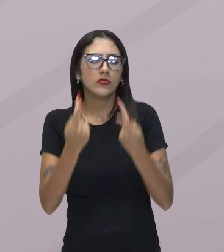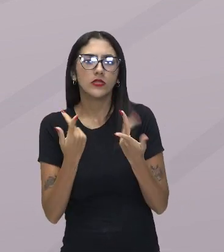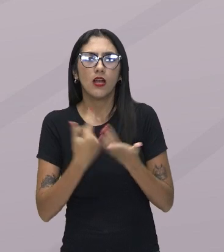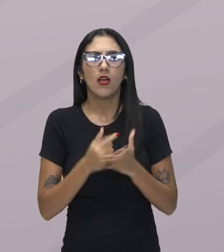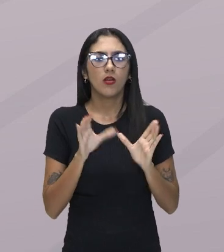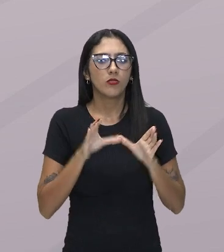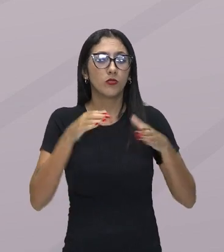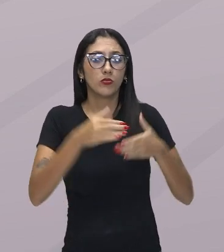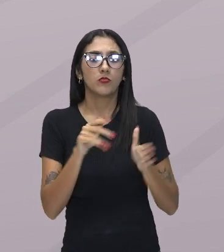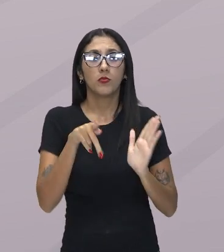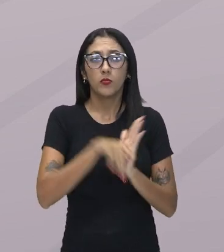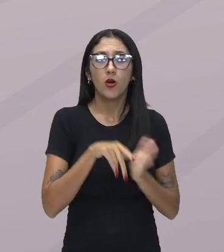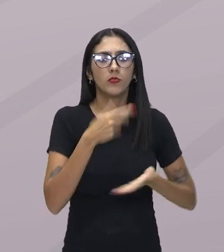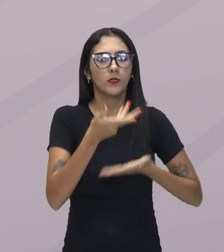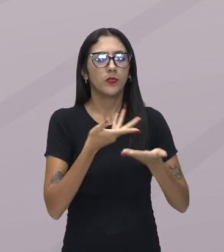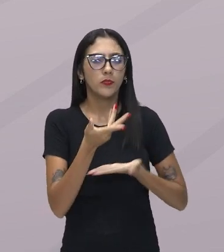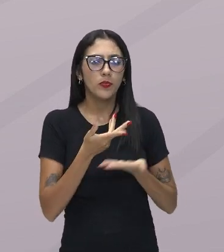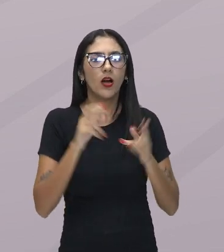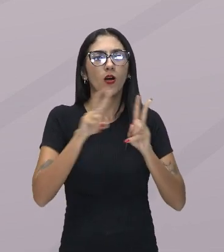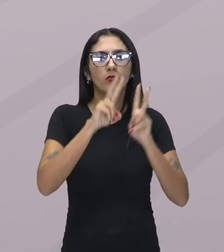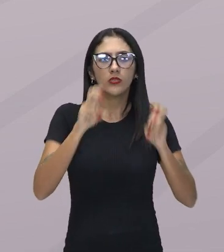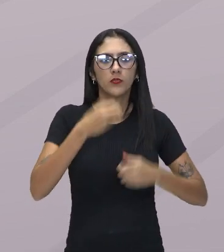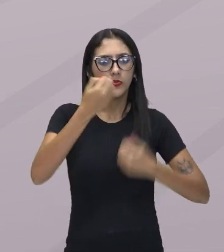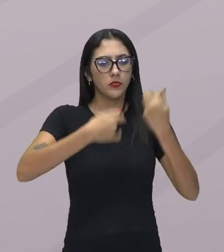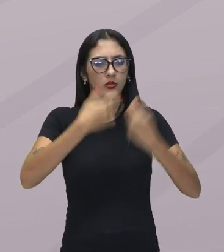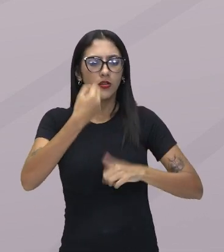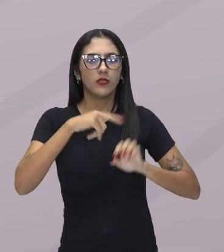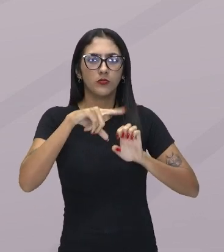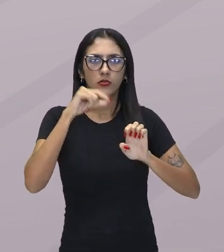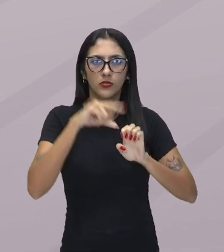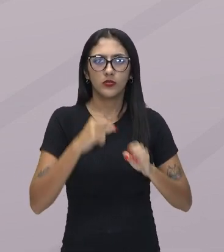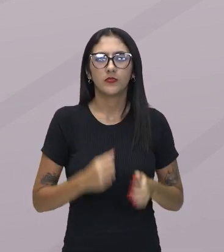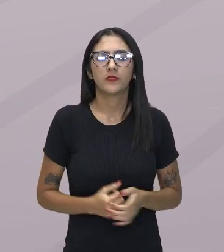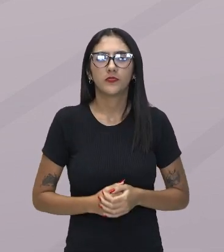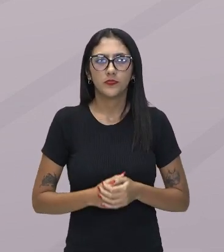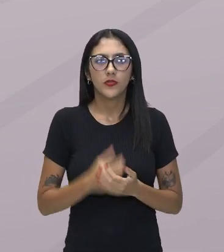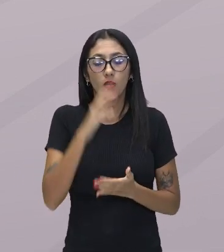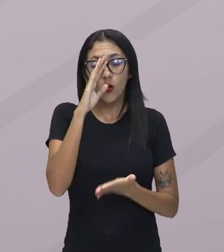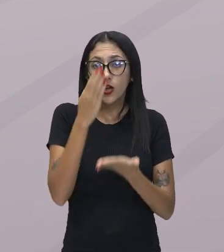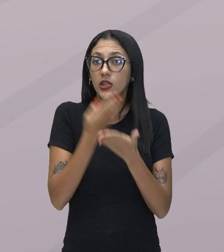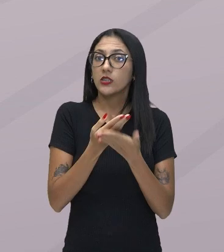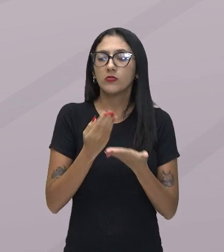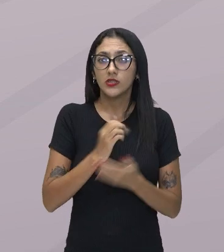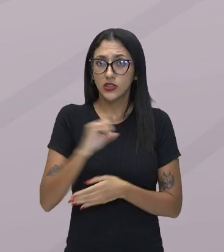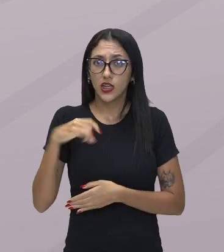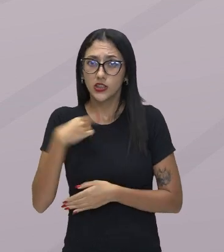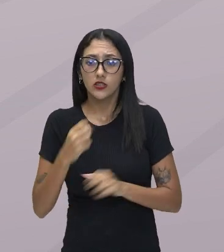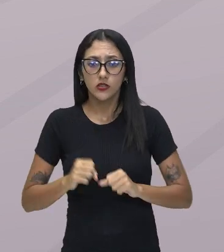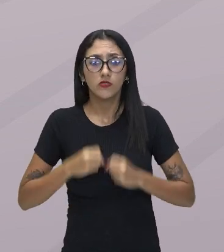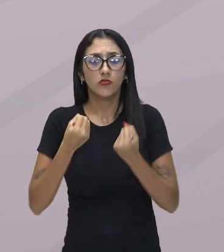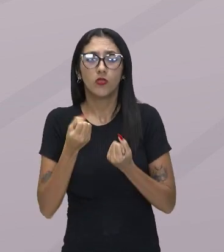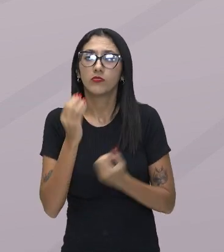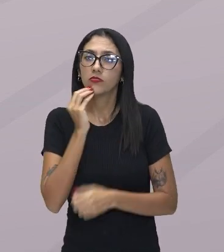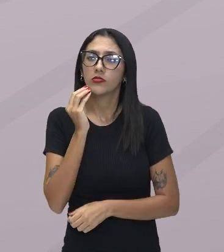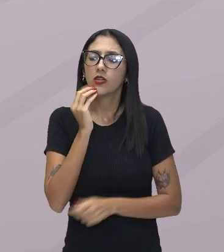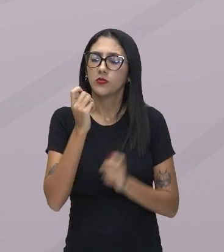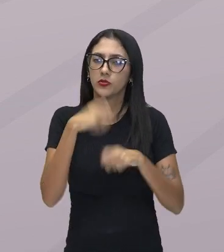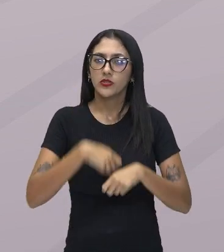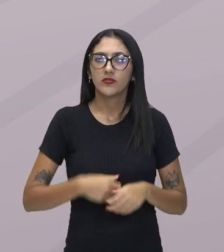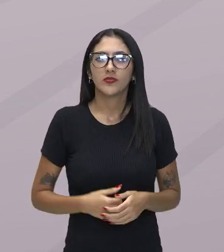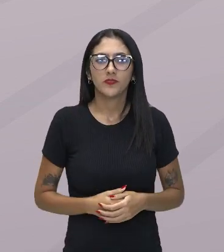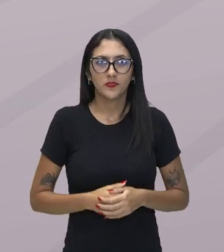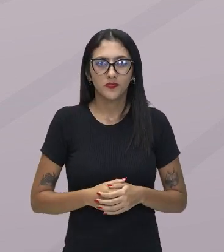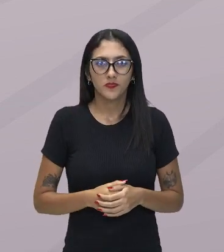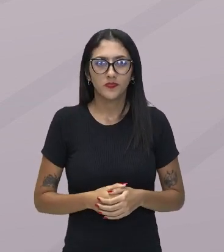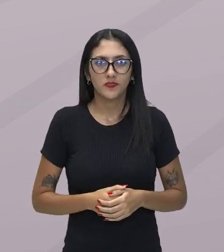discussão relacionados ao empreendedorismo. Legal. E eu acredito que quanto mais nós nos envolvemos, mais as oportunidades surgem. Com